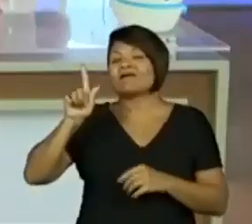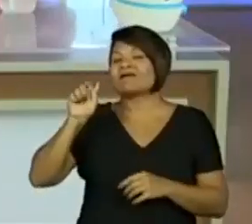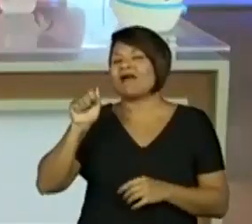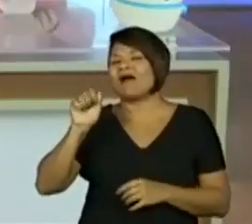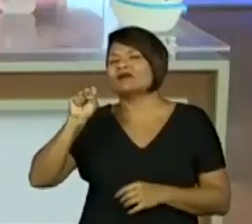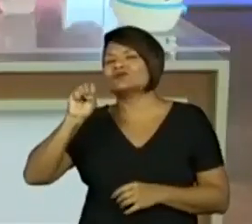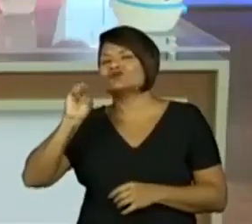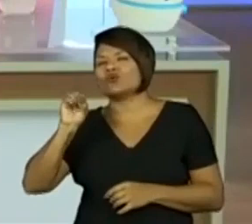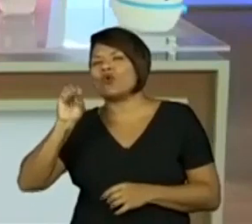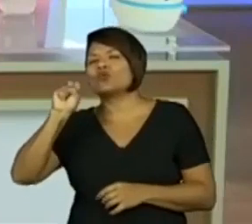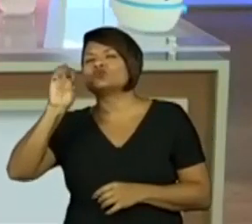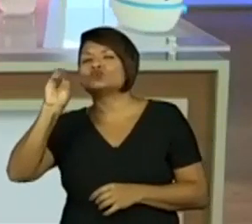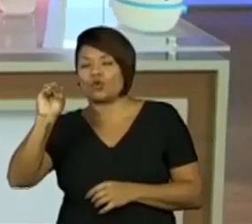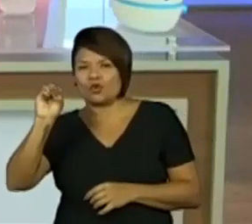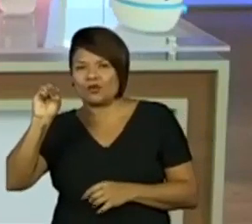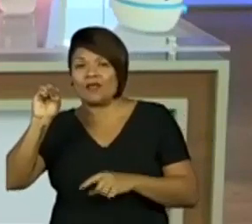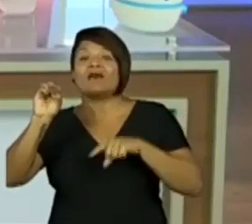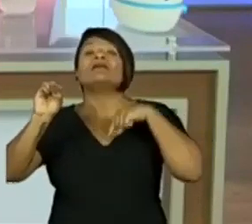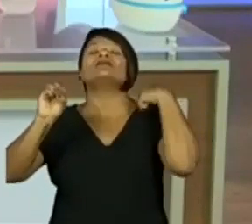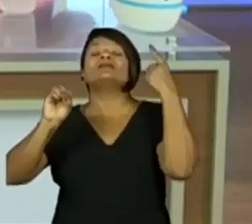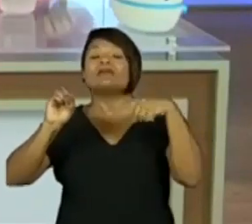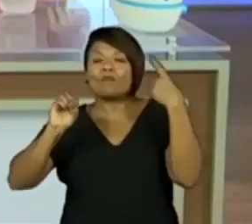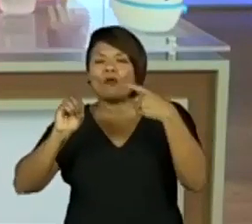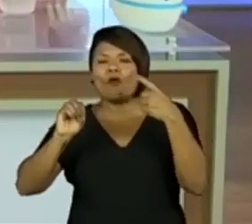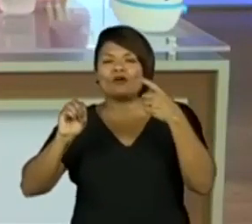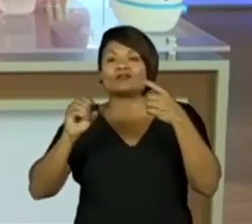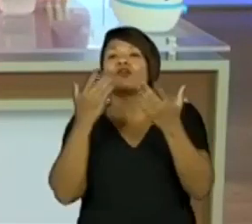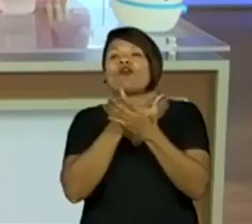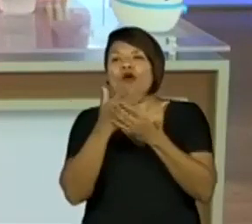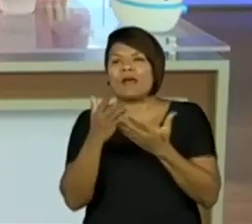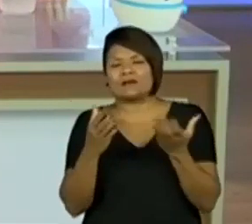Quando, com recipiente de vidro, eu coloco